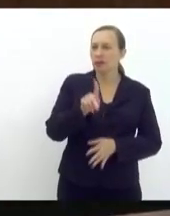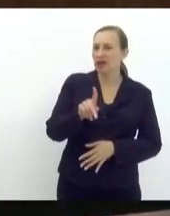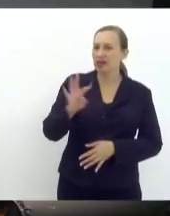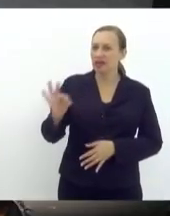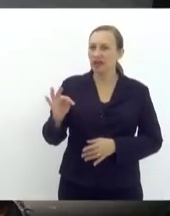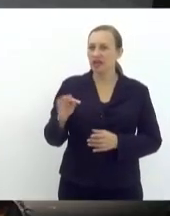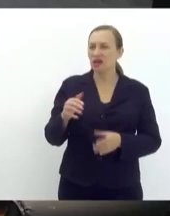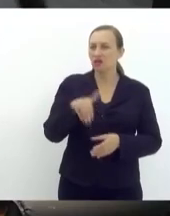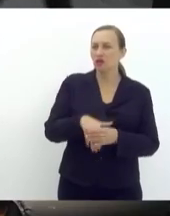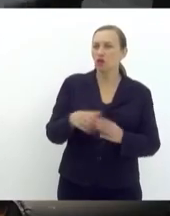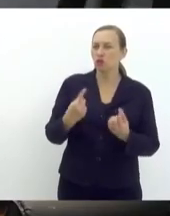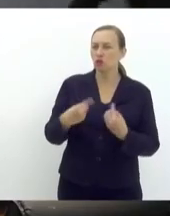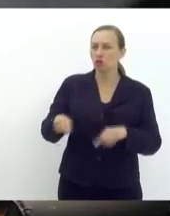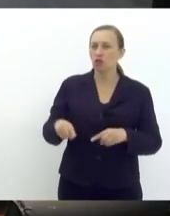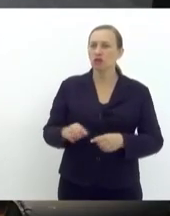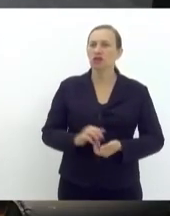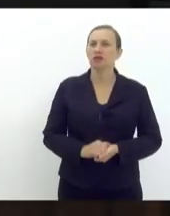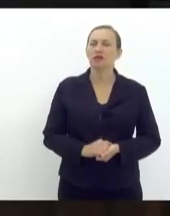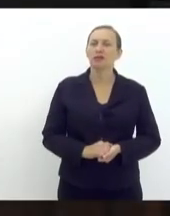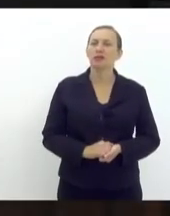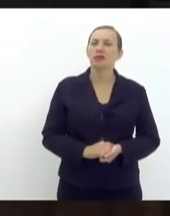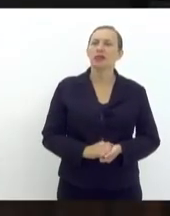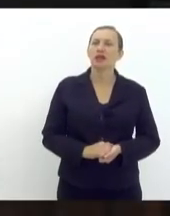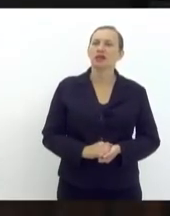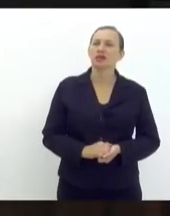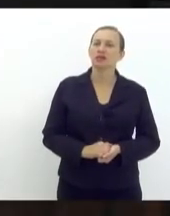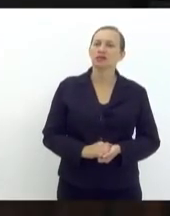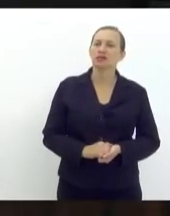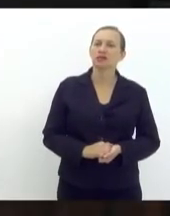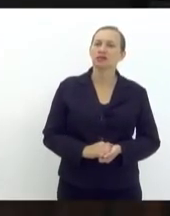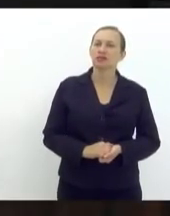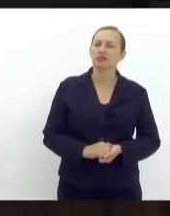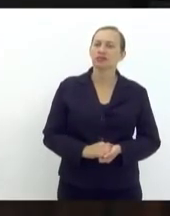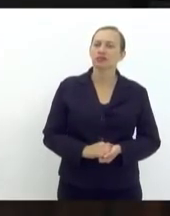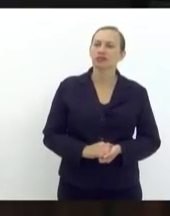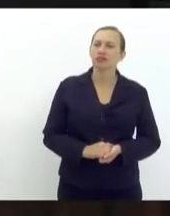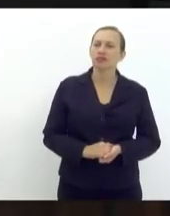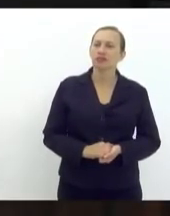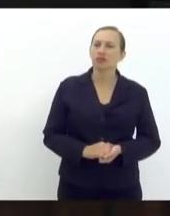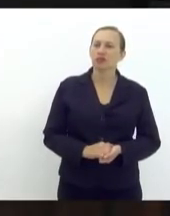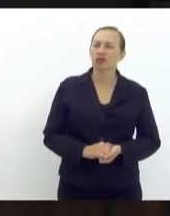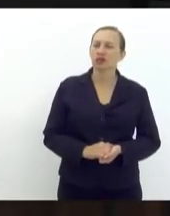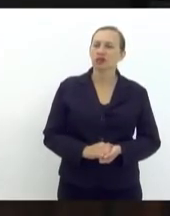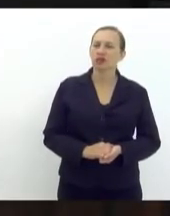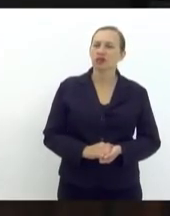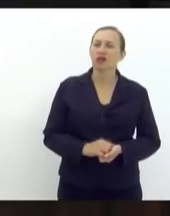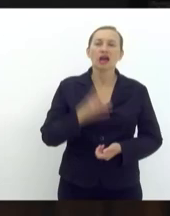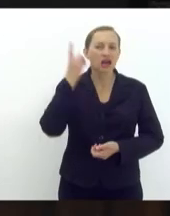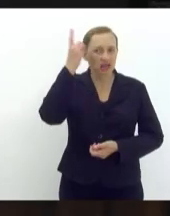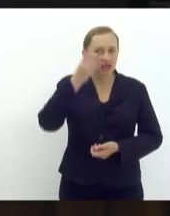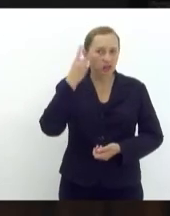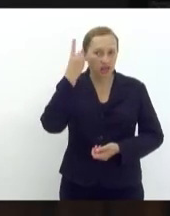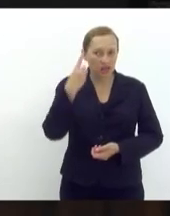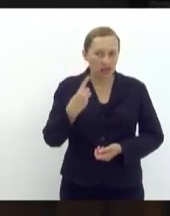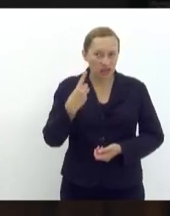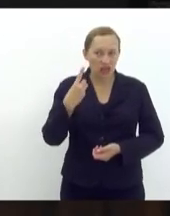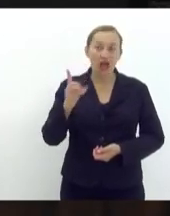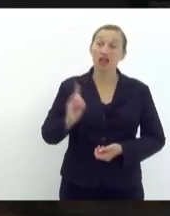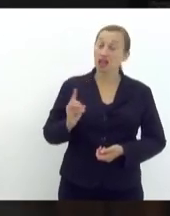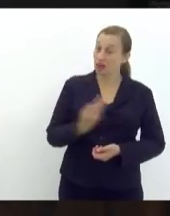abstenção da deputada Célia Jordão abstenção da deputada Dani Balbi